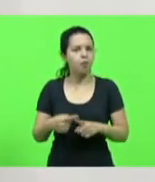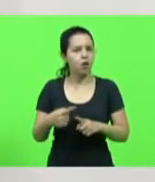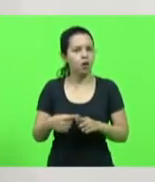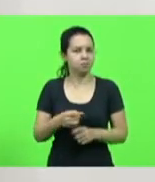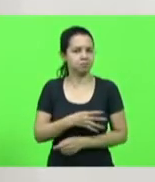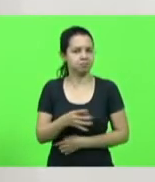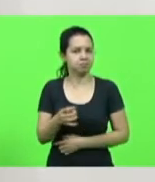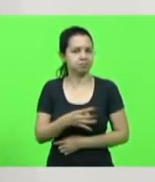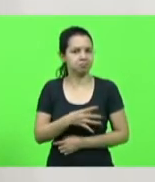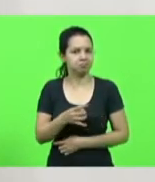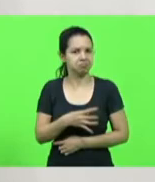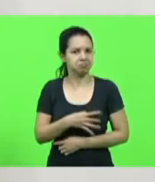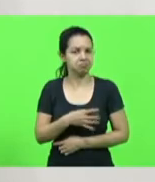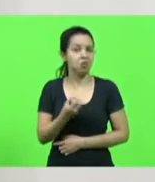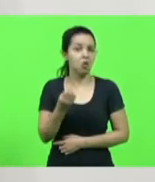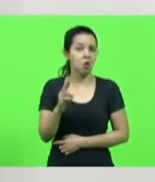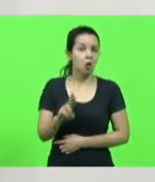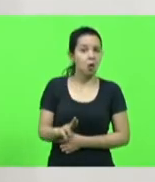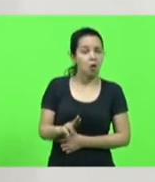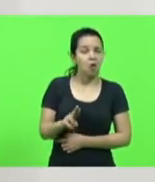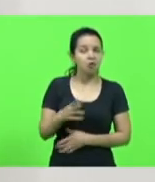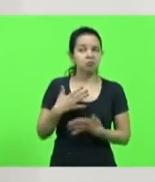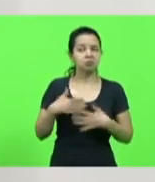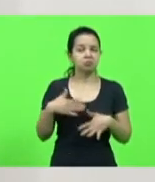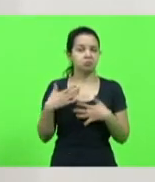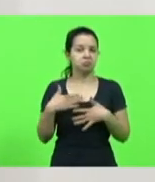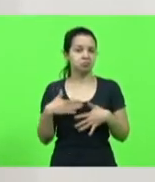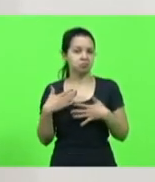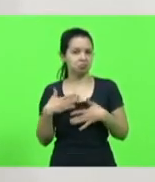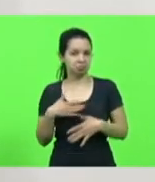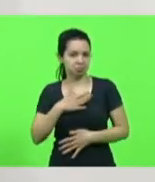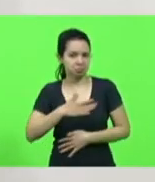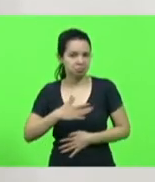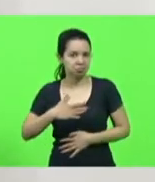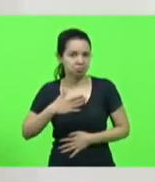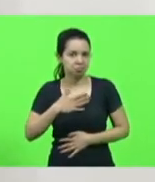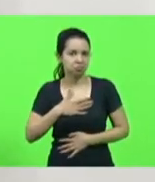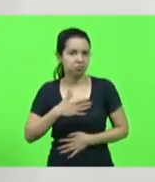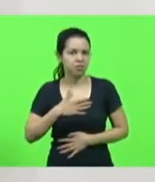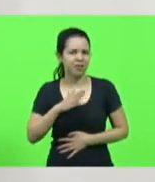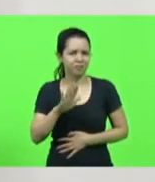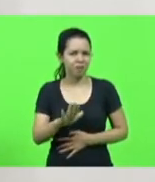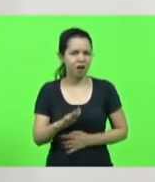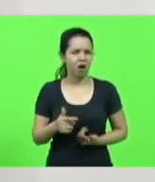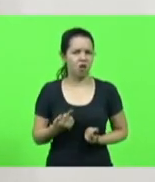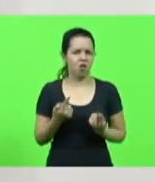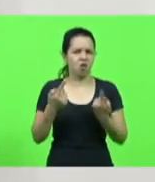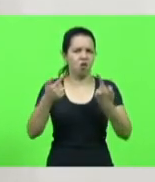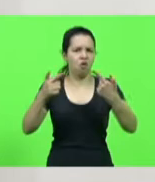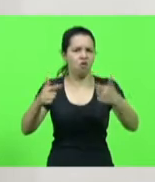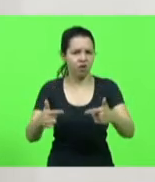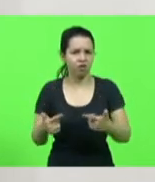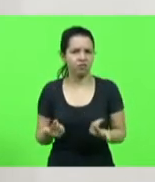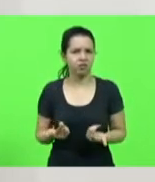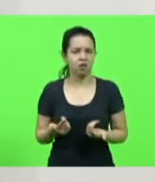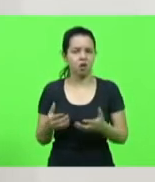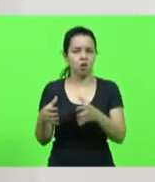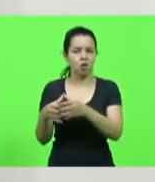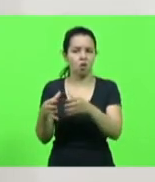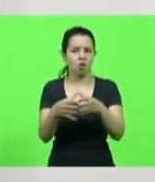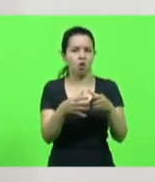é conveniência? Mas vamos enfrentar o agronegócio, porque é